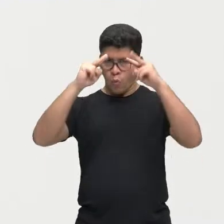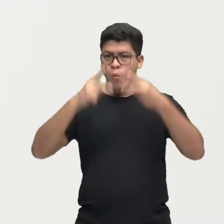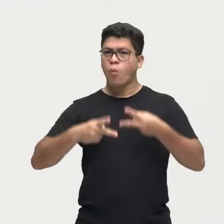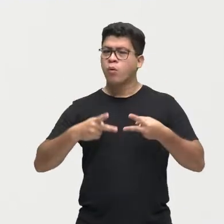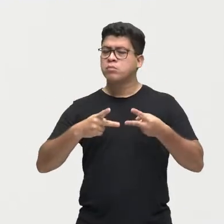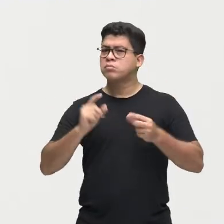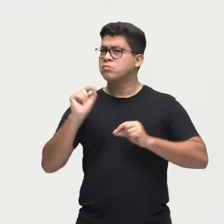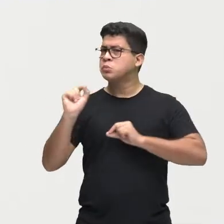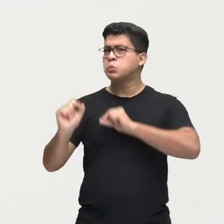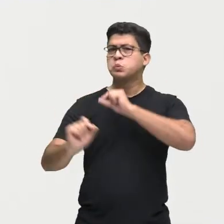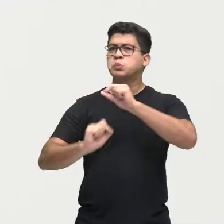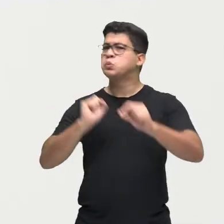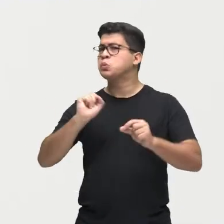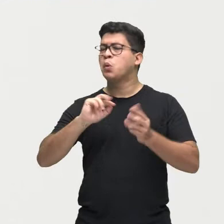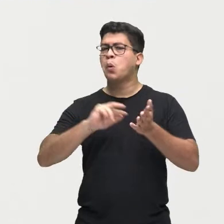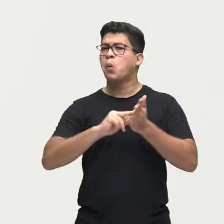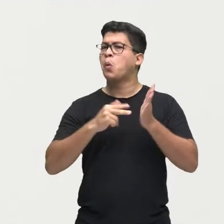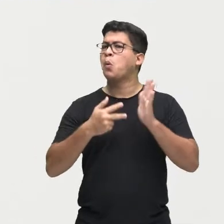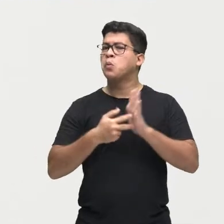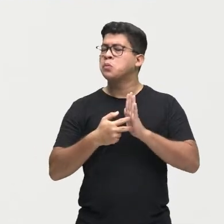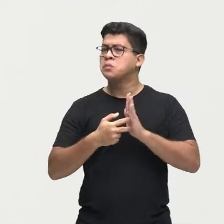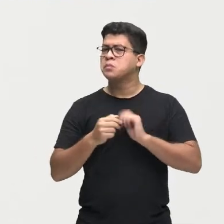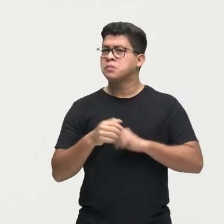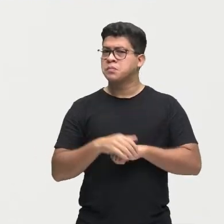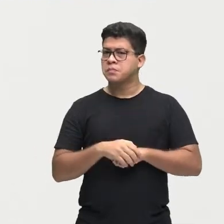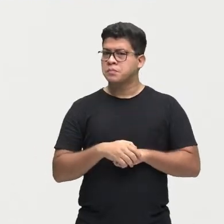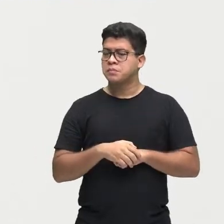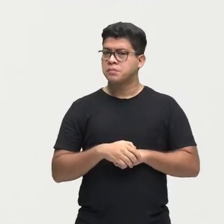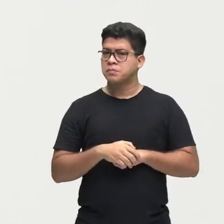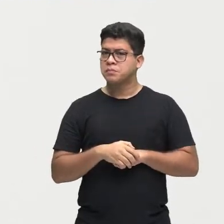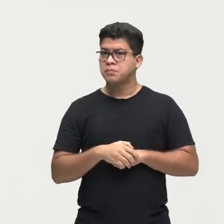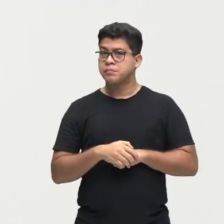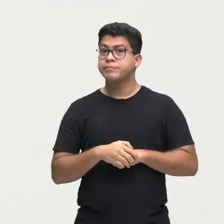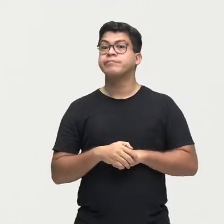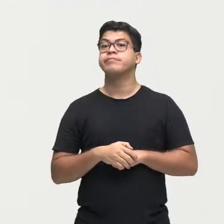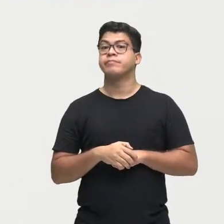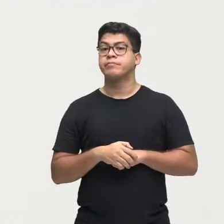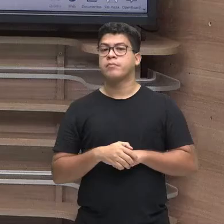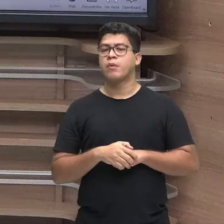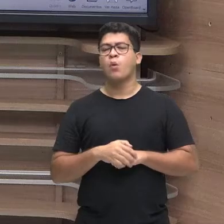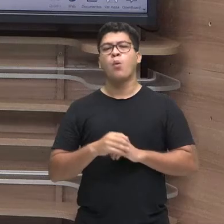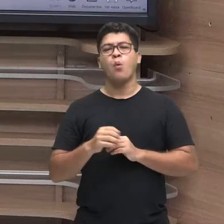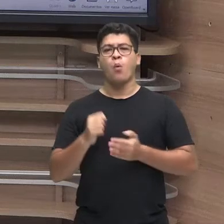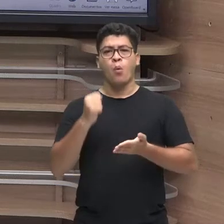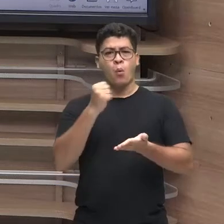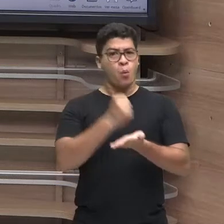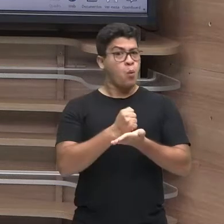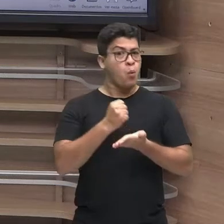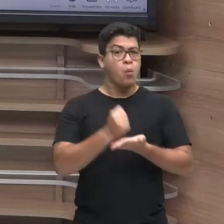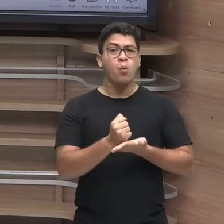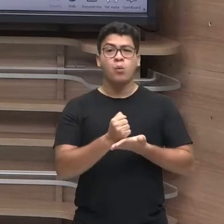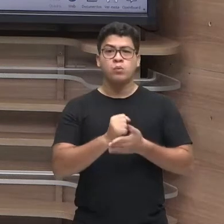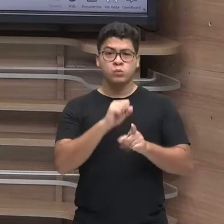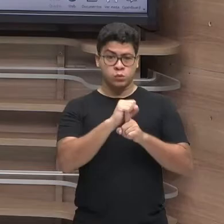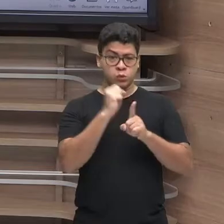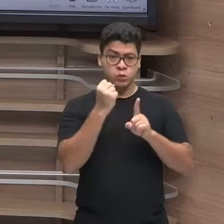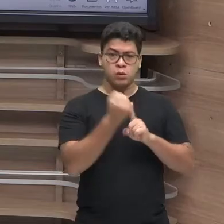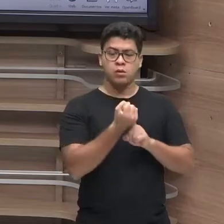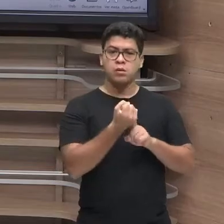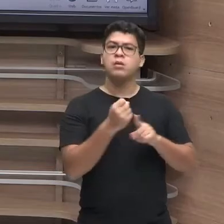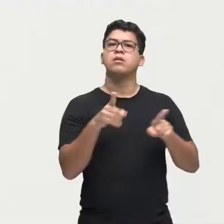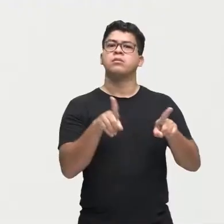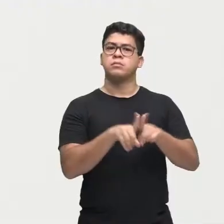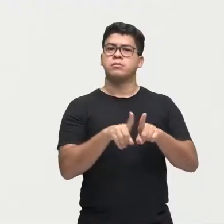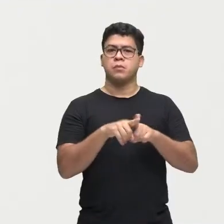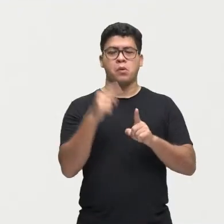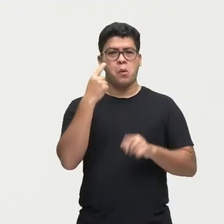ele diz o quê? O homem é o lobo do homem. O contrato social, devido à natureza humana aí, vamos lá